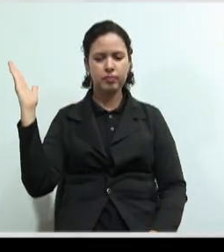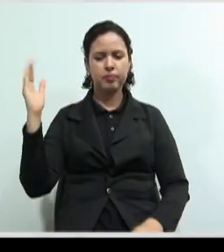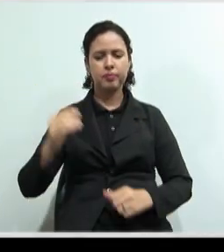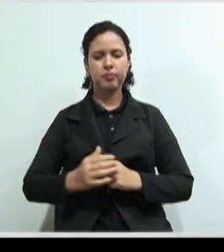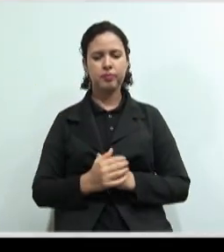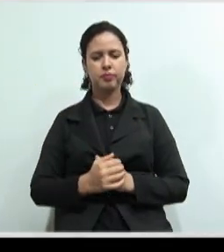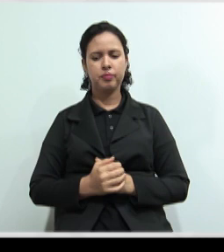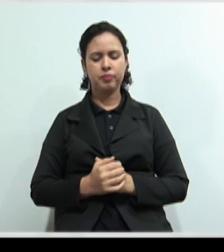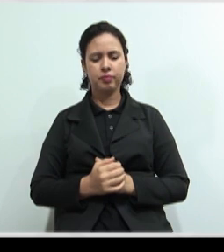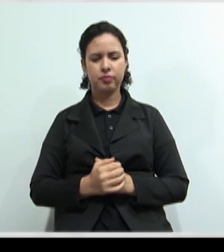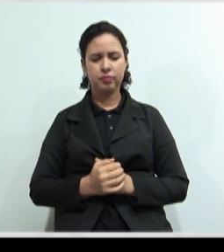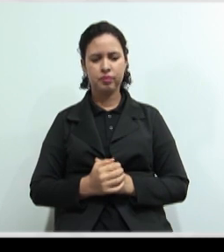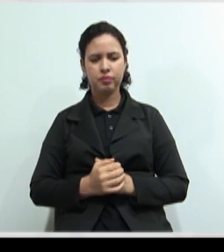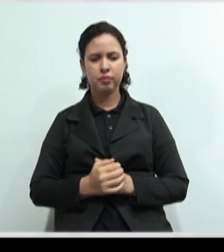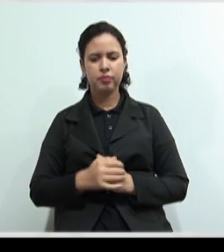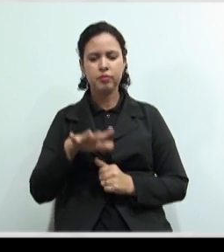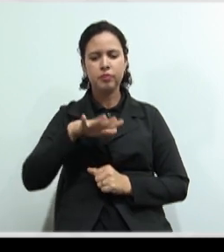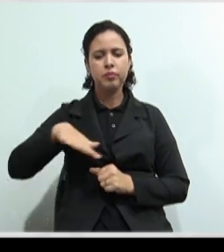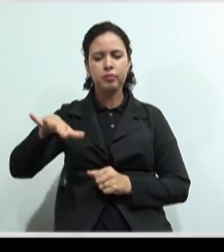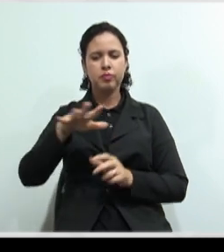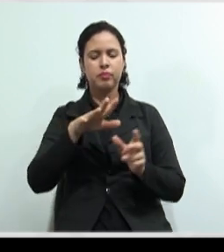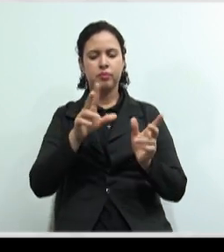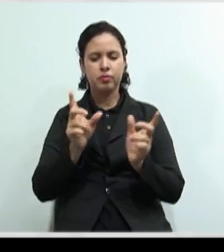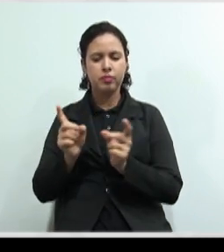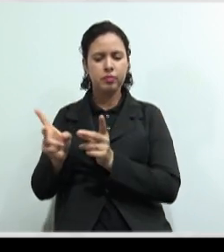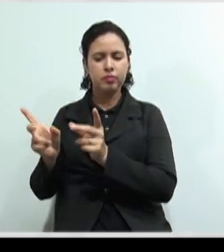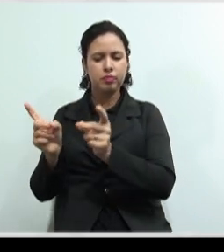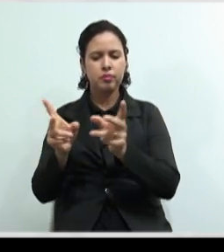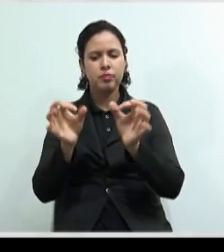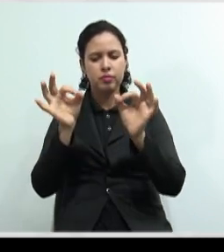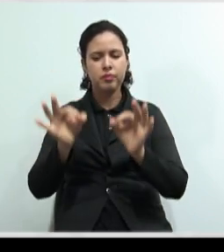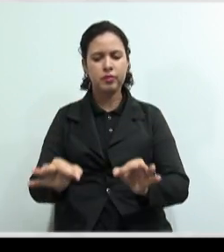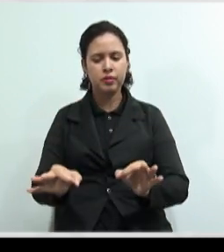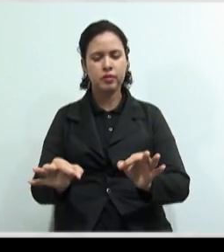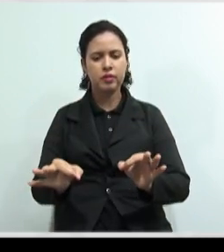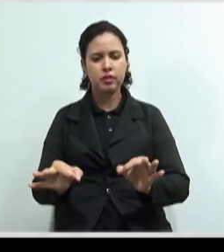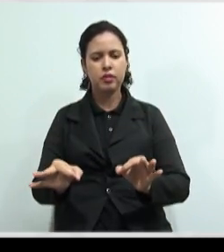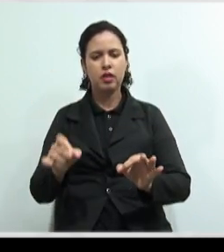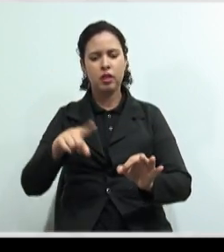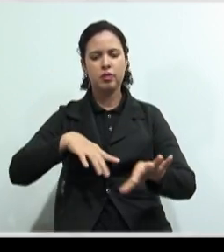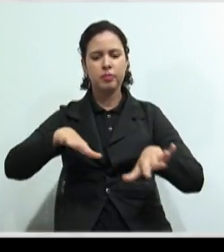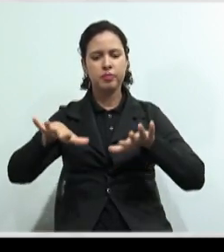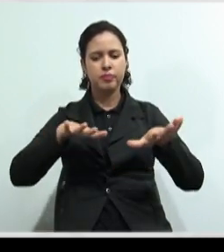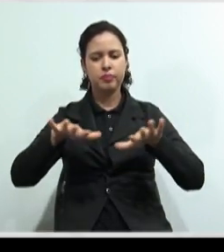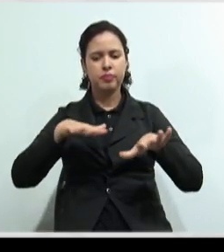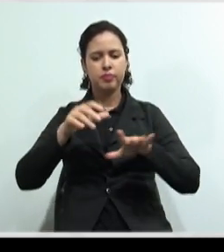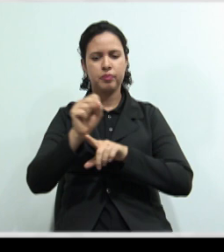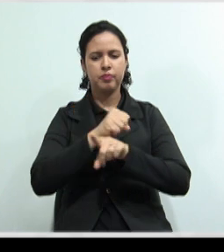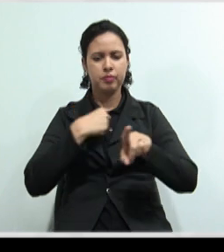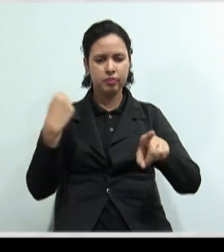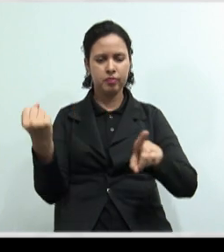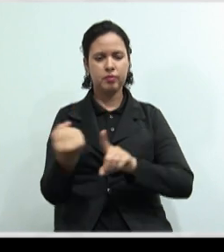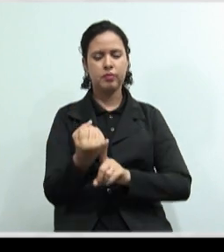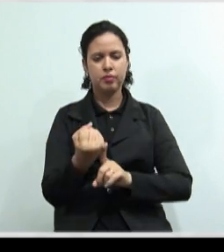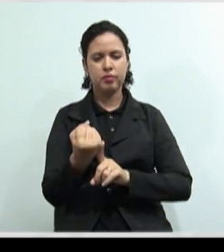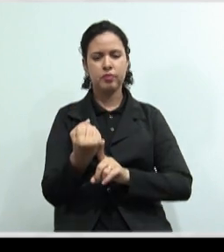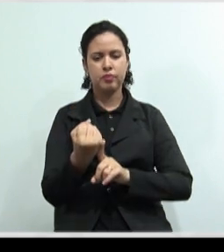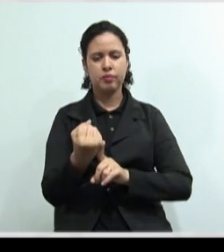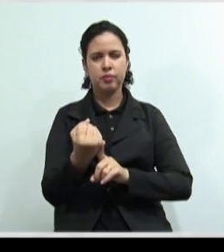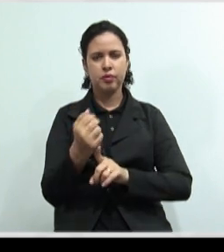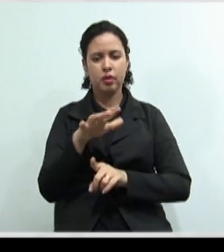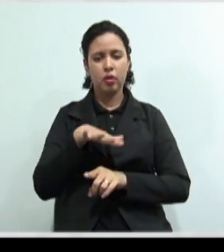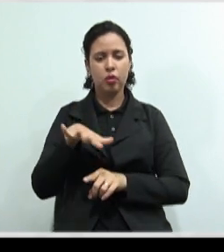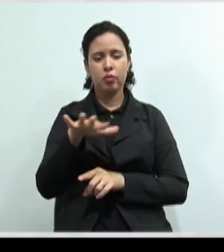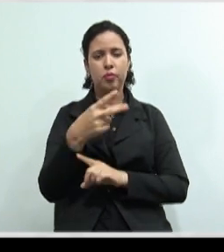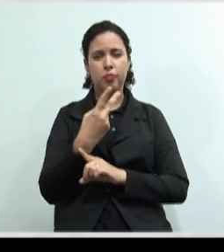quando a gente fala de comércio justo e ético, a gente também trata-se de um movimento social e uma modalidade de comércio que